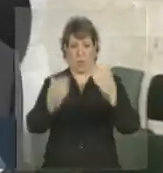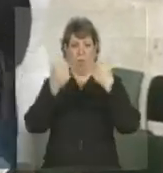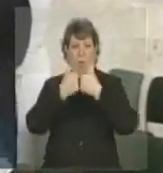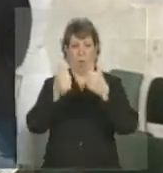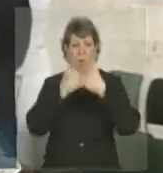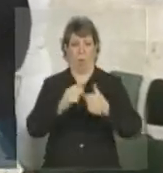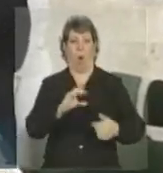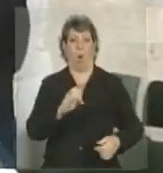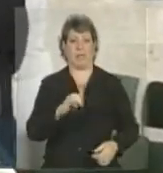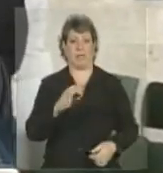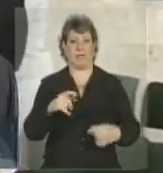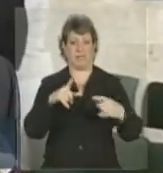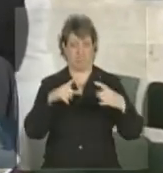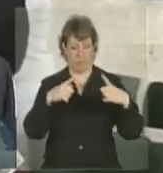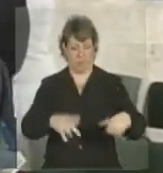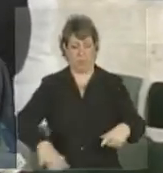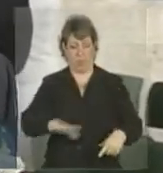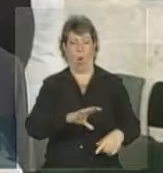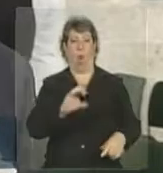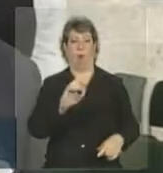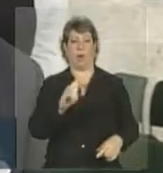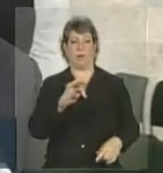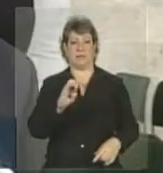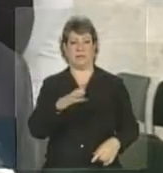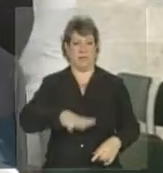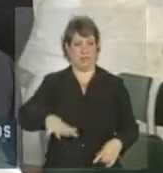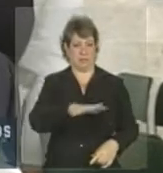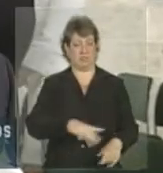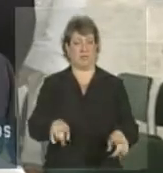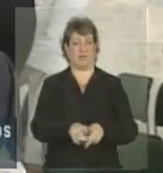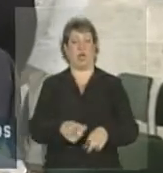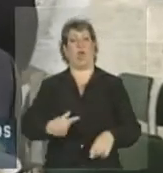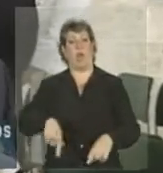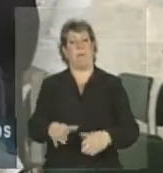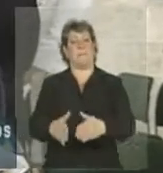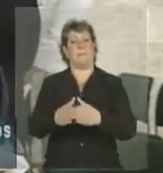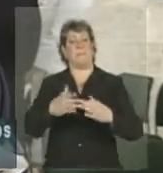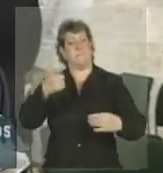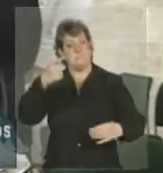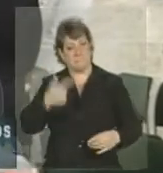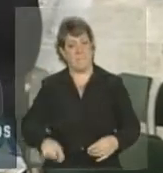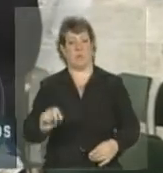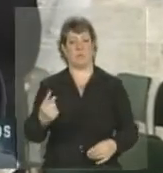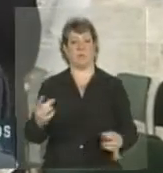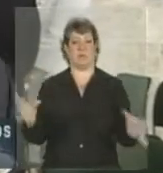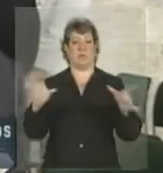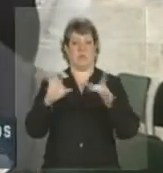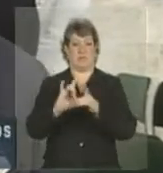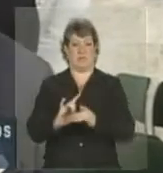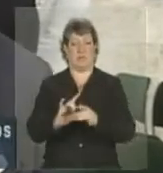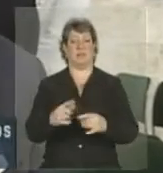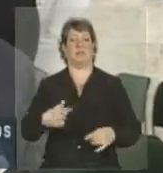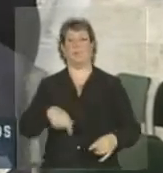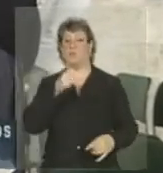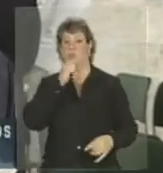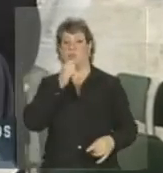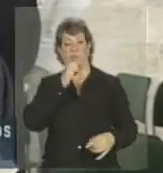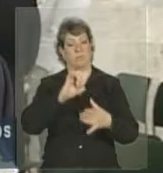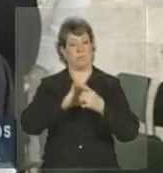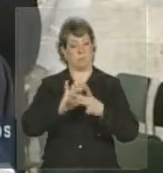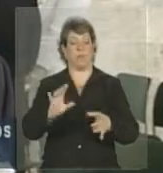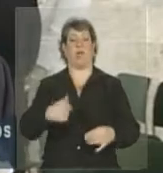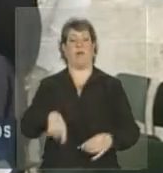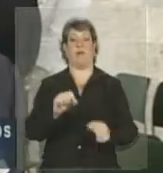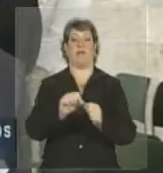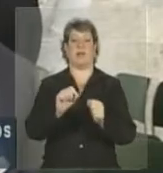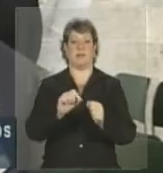e dessa interligação que saiu, nós pleiteamos mais uma interligação que não saiu, nós vamos fazer